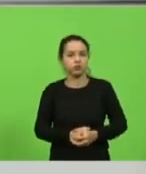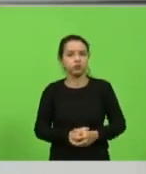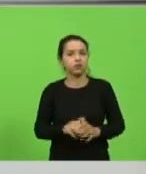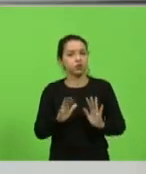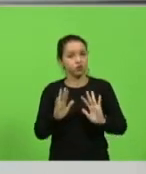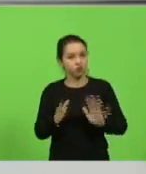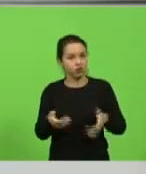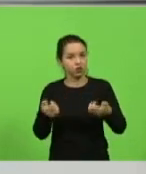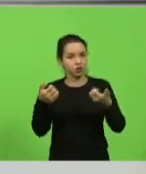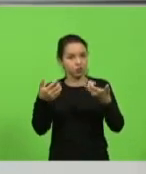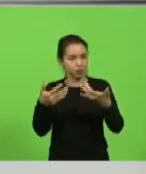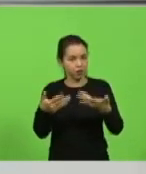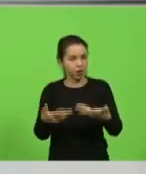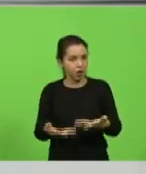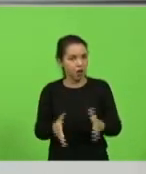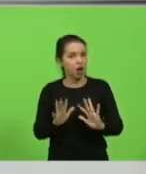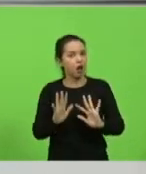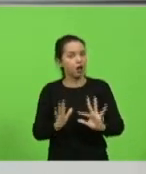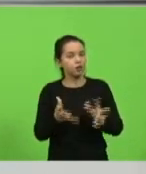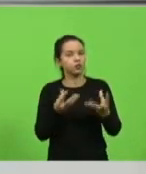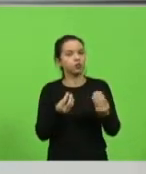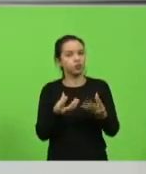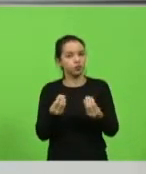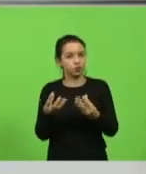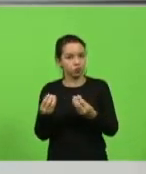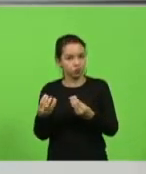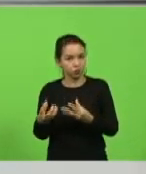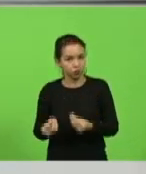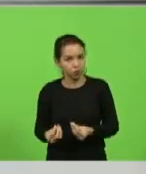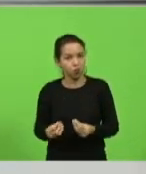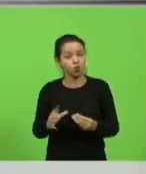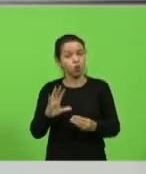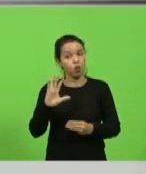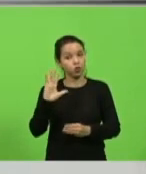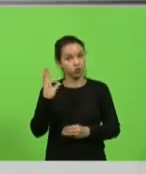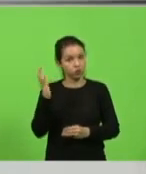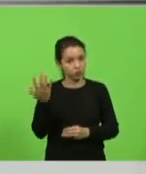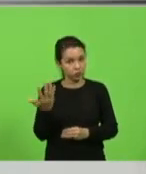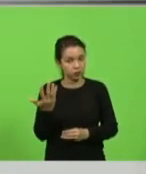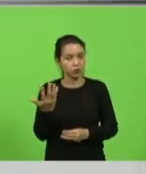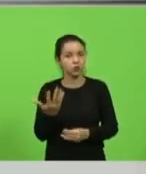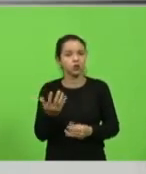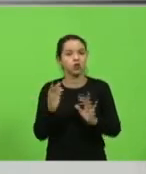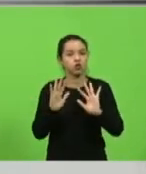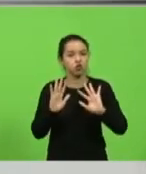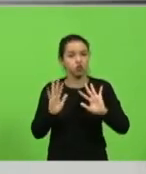em demasia, o quadro probatório, composto por depoimentos,